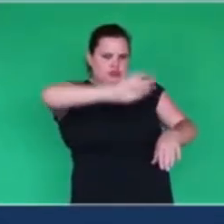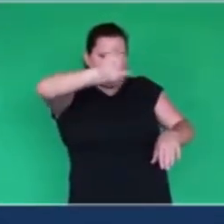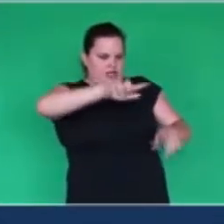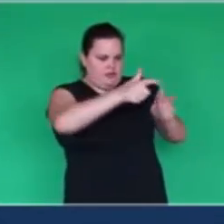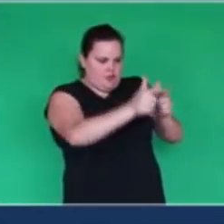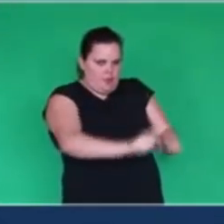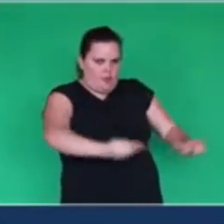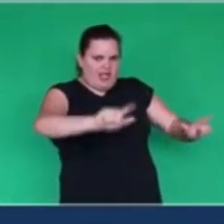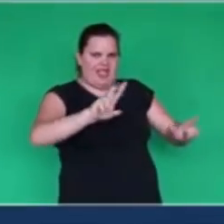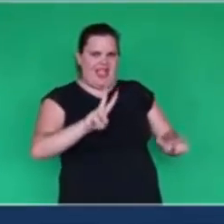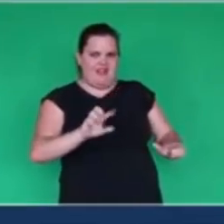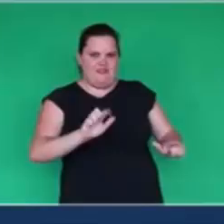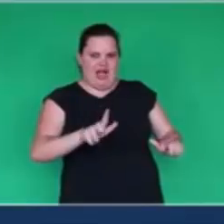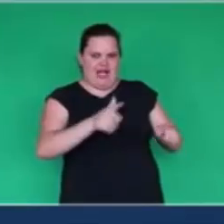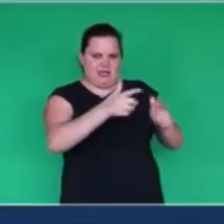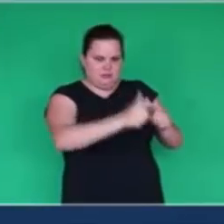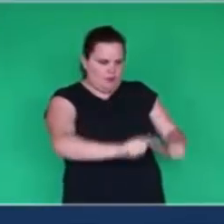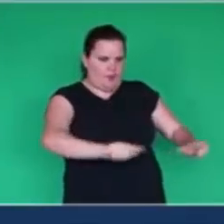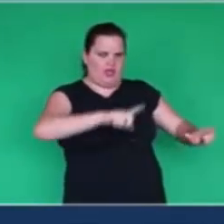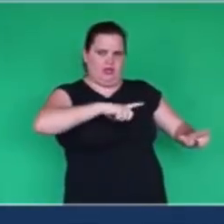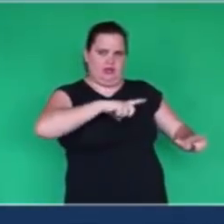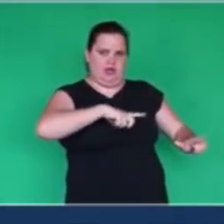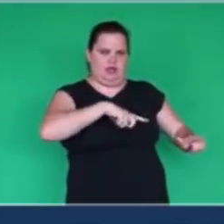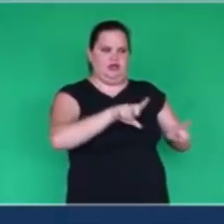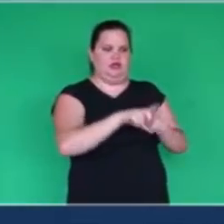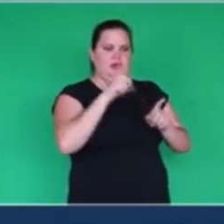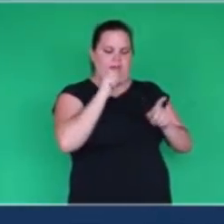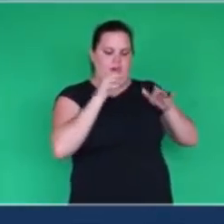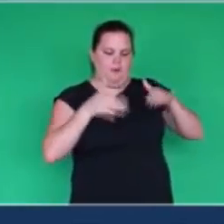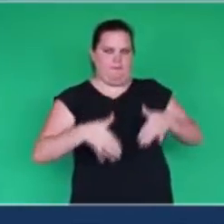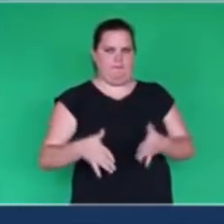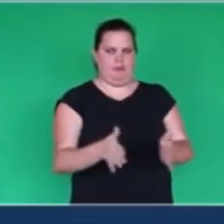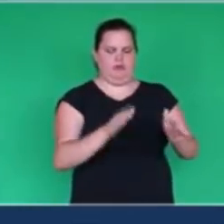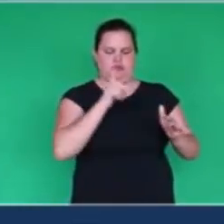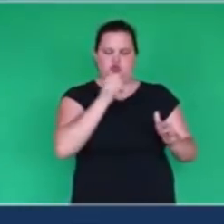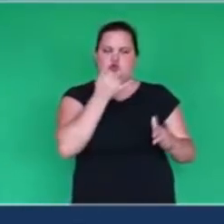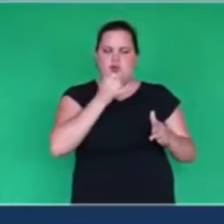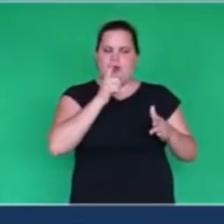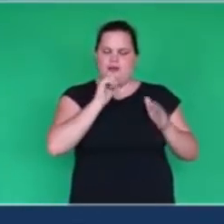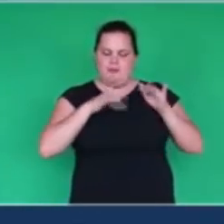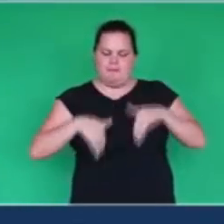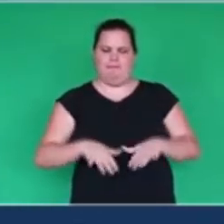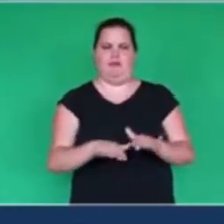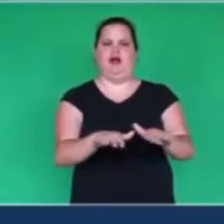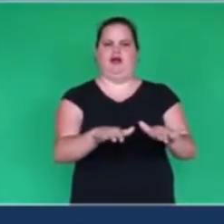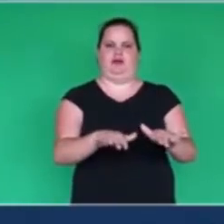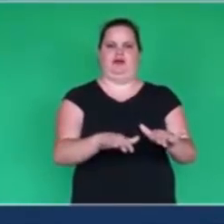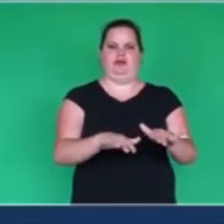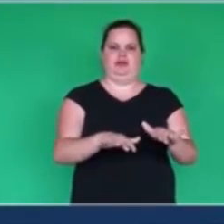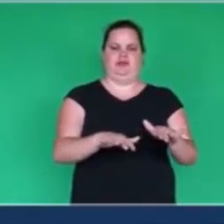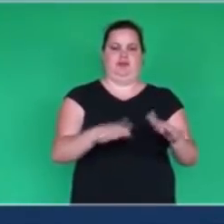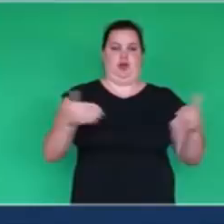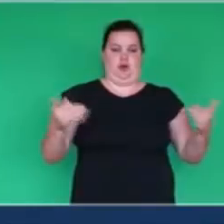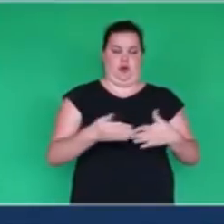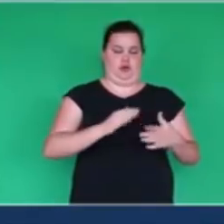é profético. Do oriente ao mar, que é o mar Mediterrâneo. Hoje, Israel tem